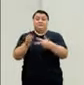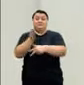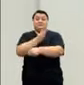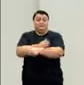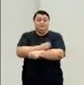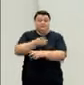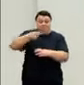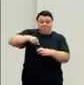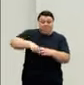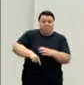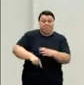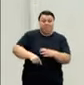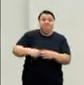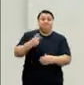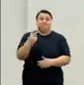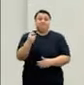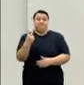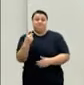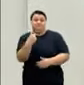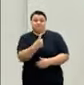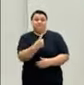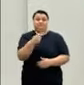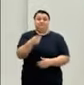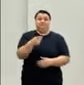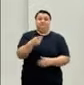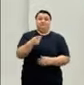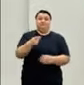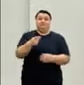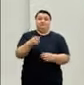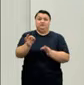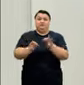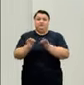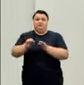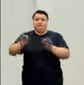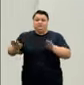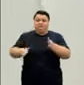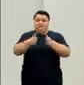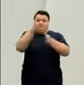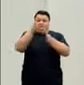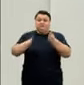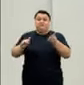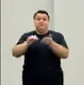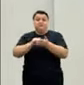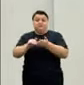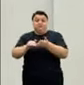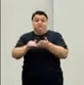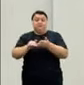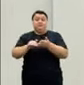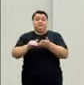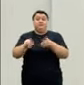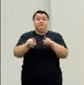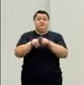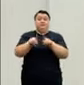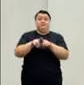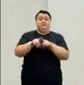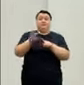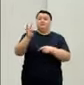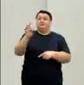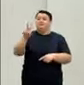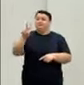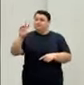Intensivão 2021, um programa da Secretaria Estadual de Educação juntamente com a TVE, né?